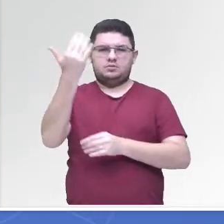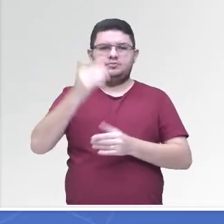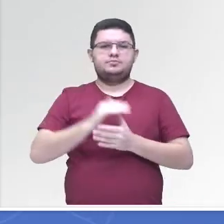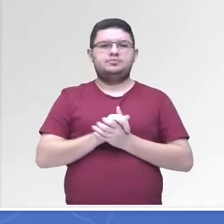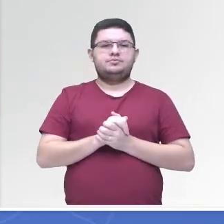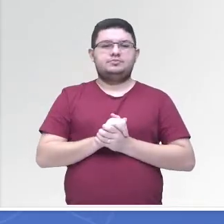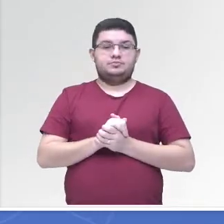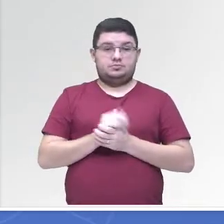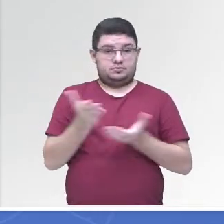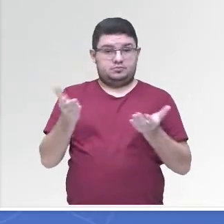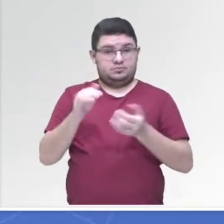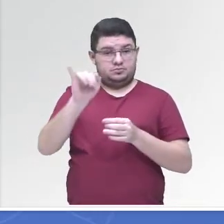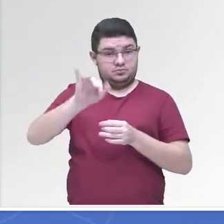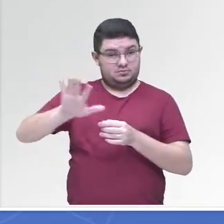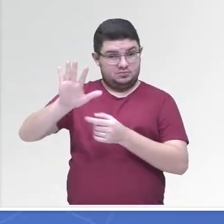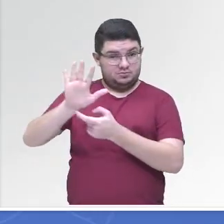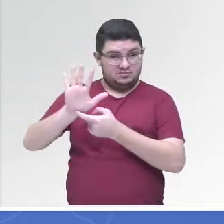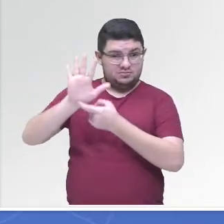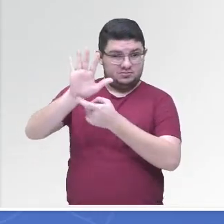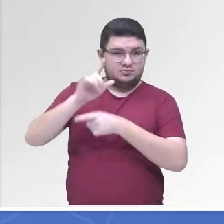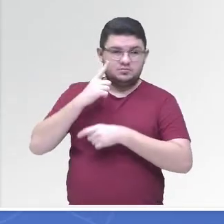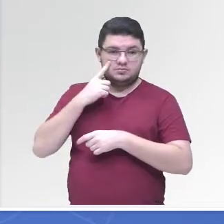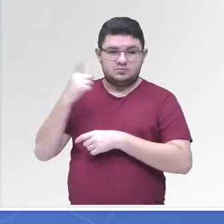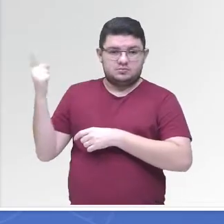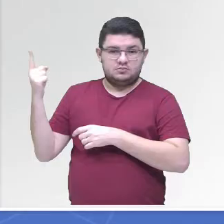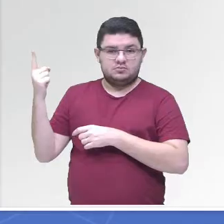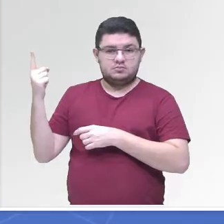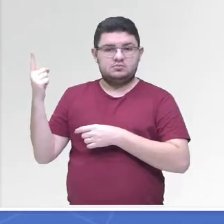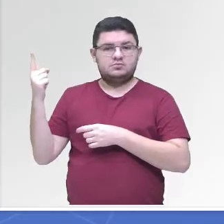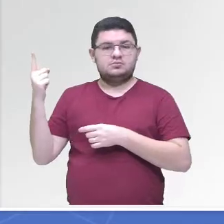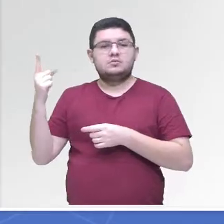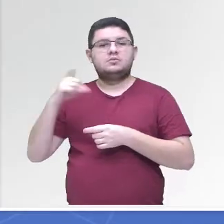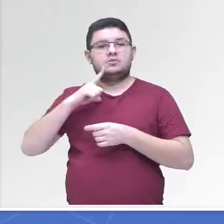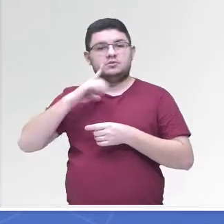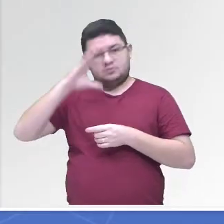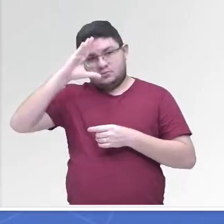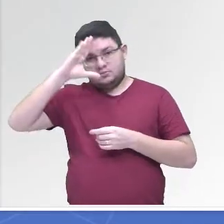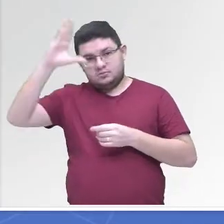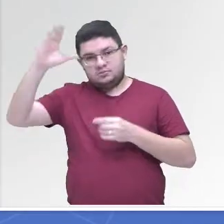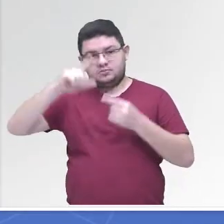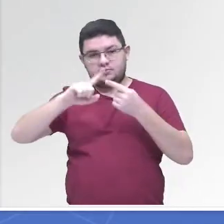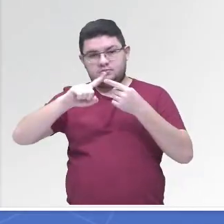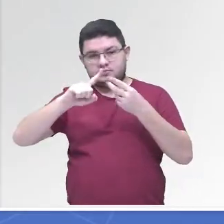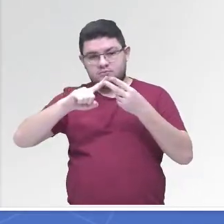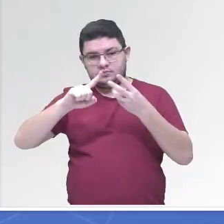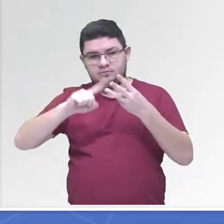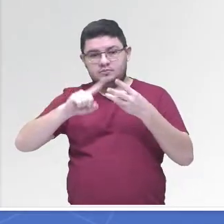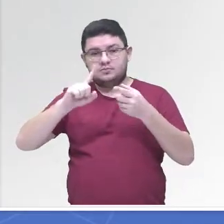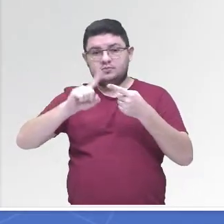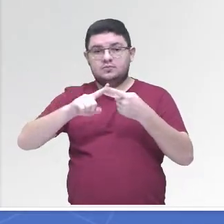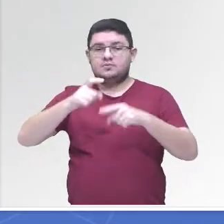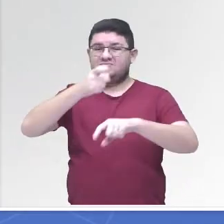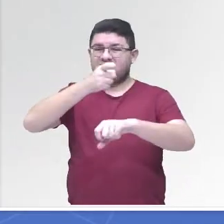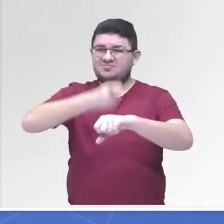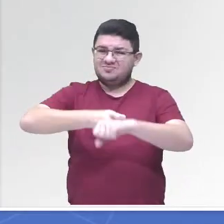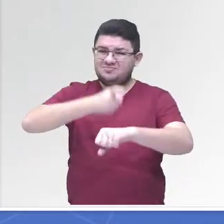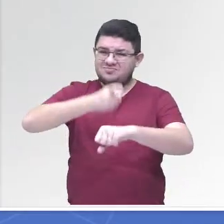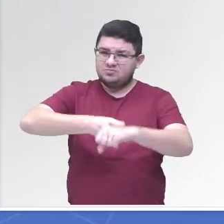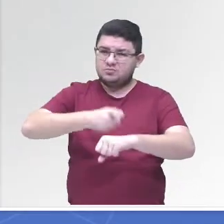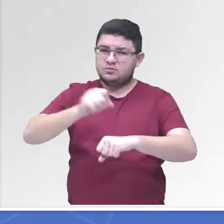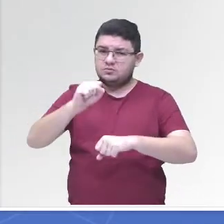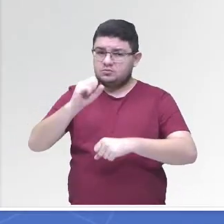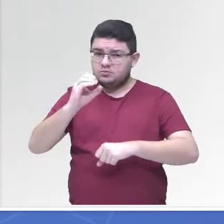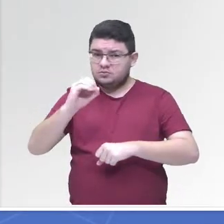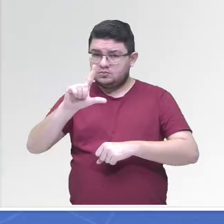só, né? Os 3 estados da matéria. O sólido, e aí eu trago aqui